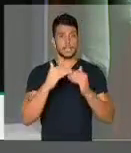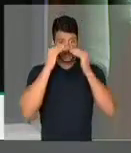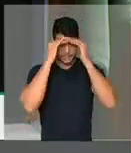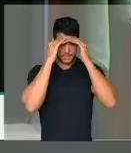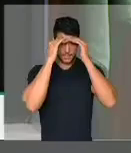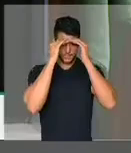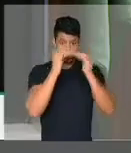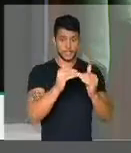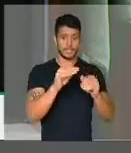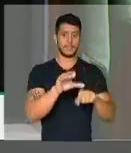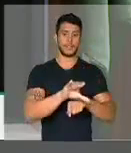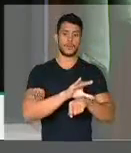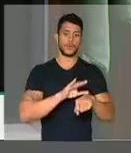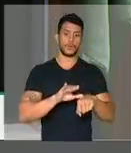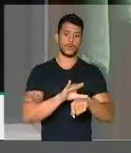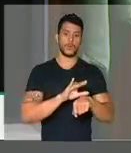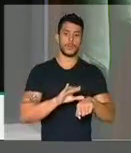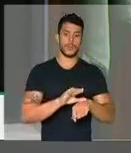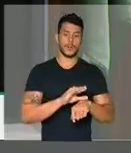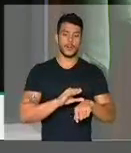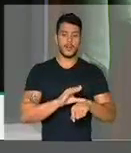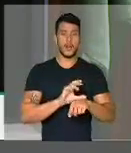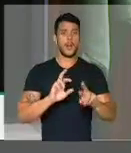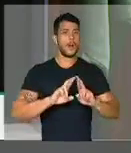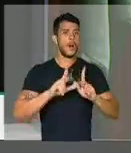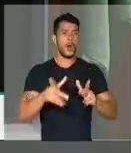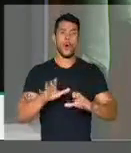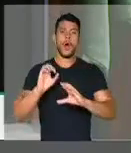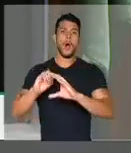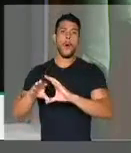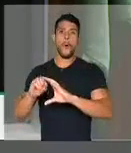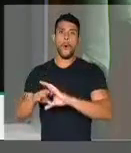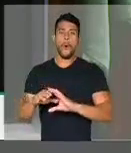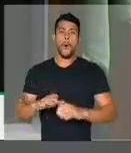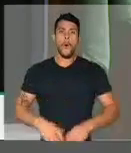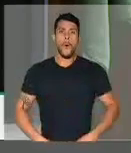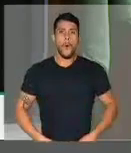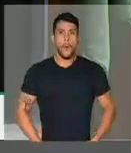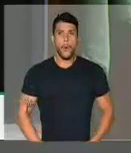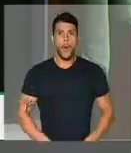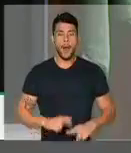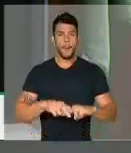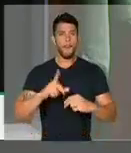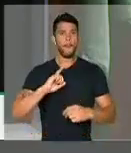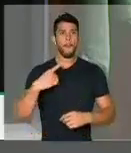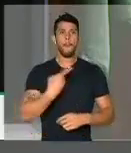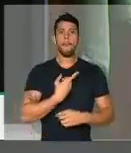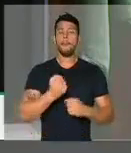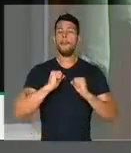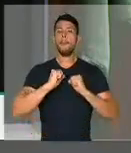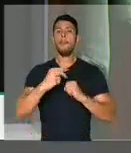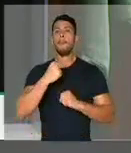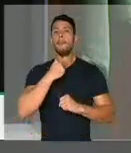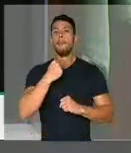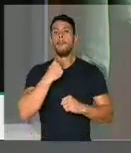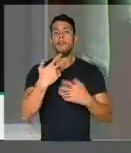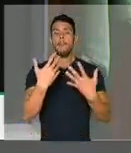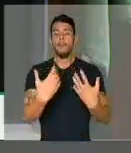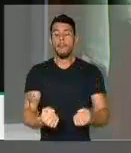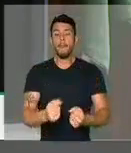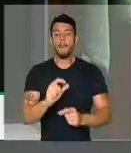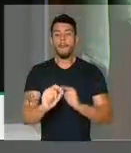obedeçam à Constituição e não à Rede Globo de televisão, porque nós não podemos aceitar